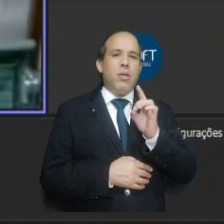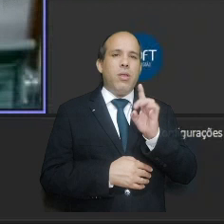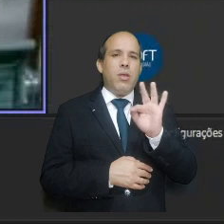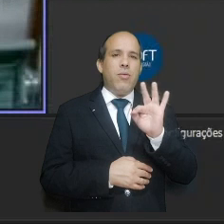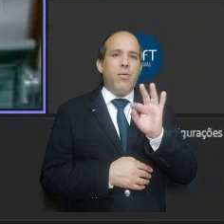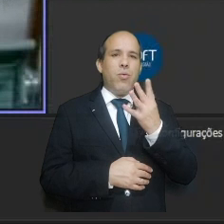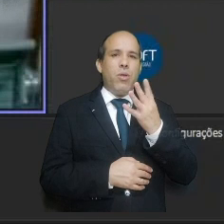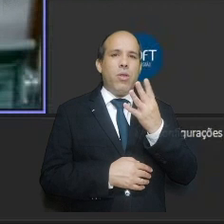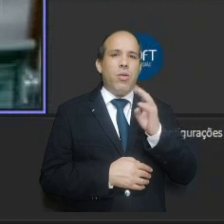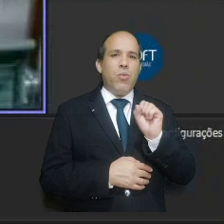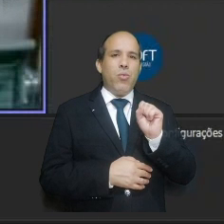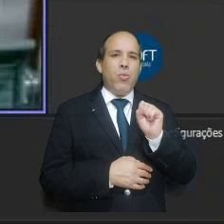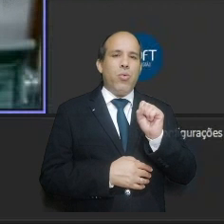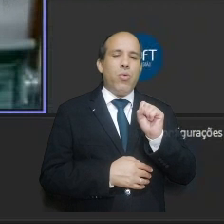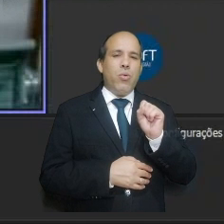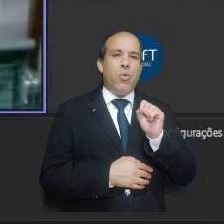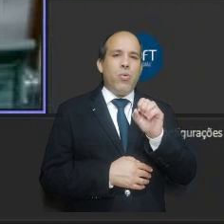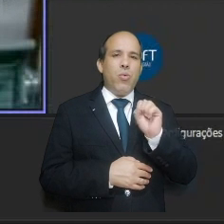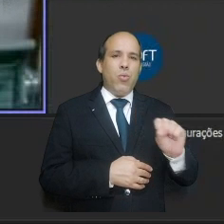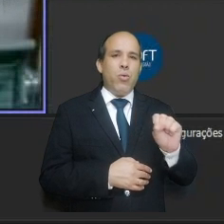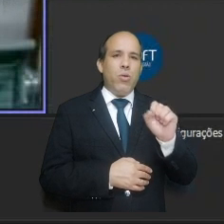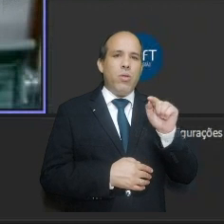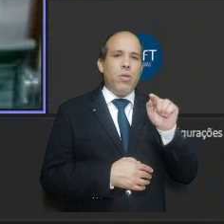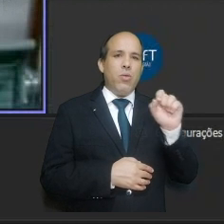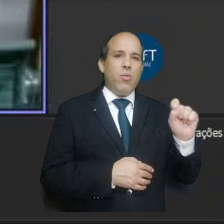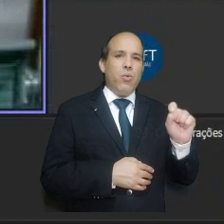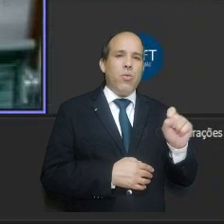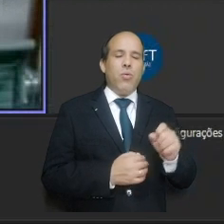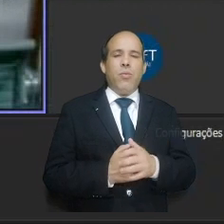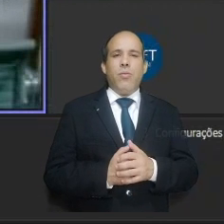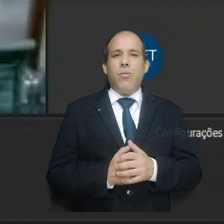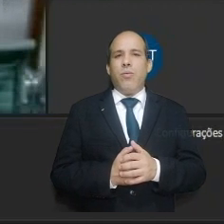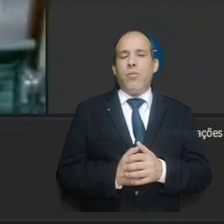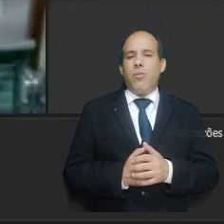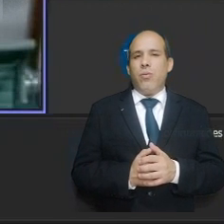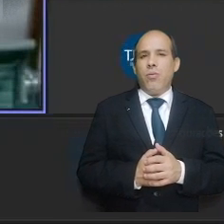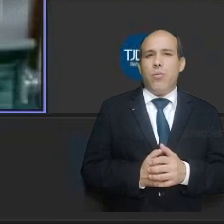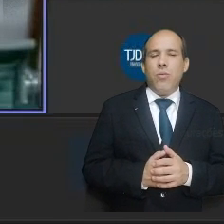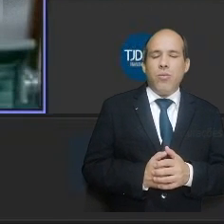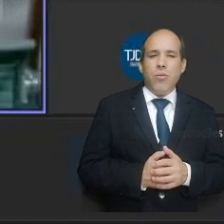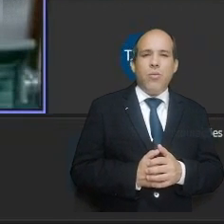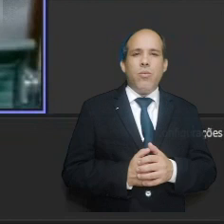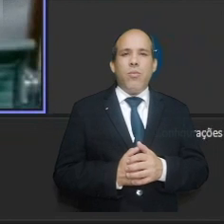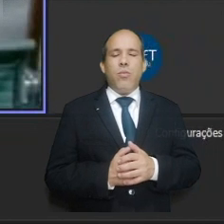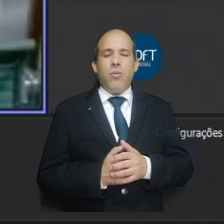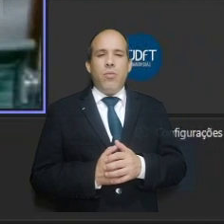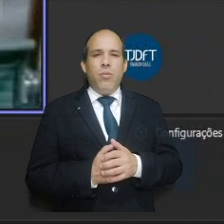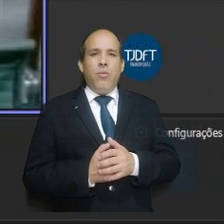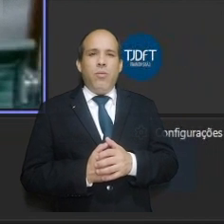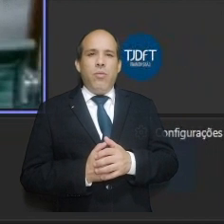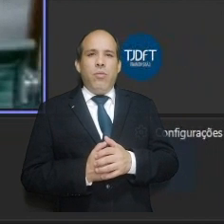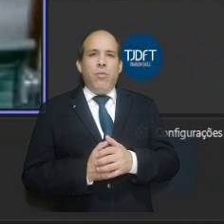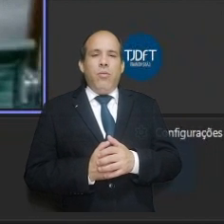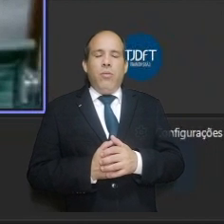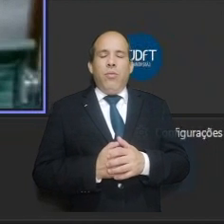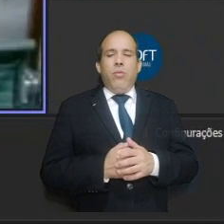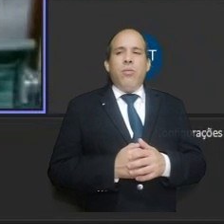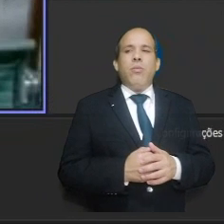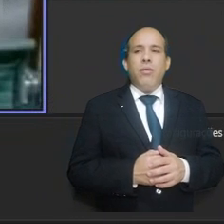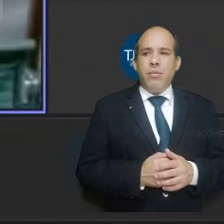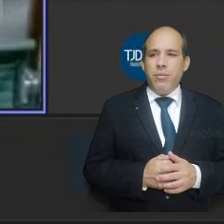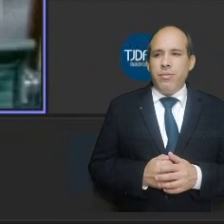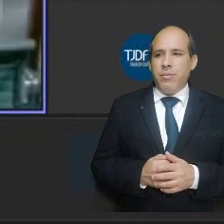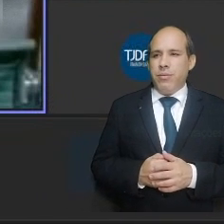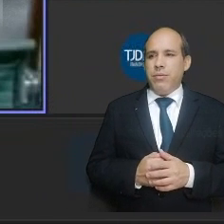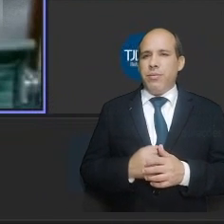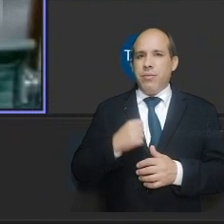Freitas Custódio, OAB-DF 48878. Desembargador firme, ela fala pela parte agravante. Pela agravante?